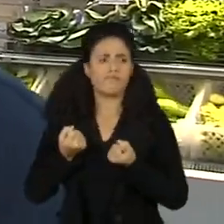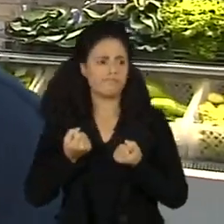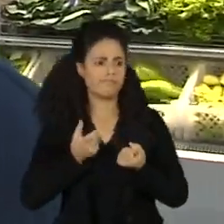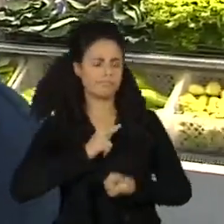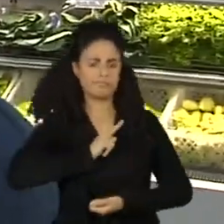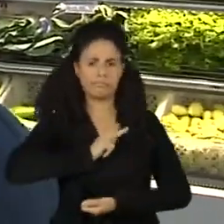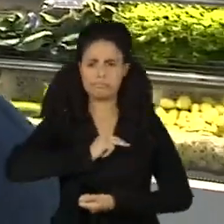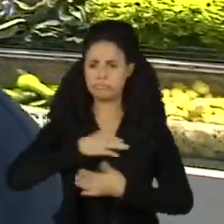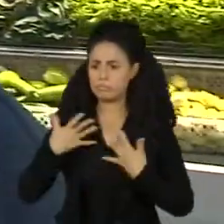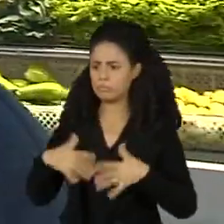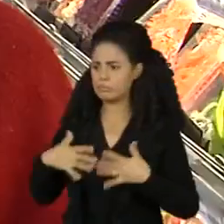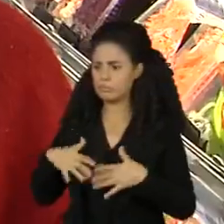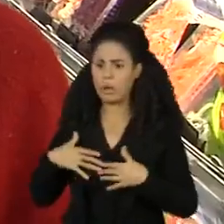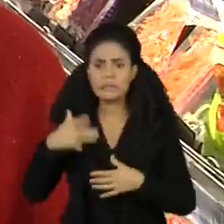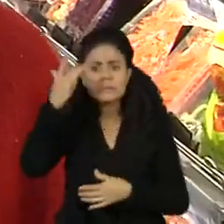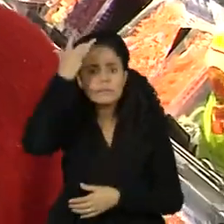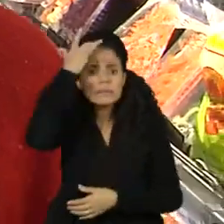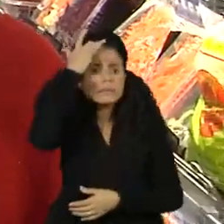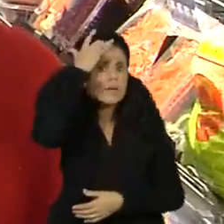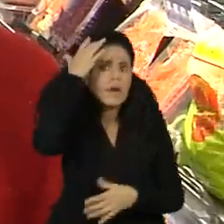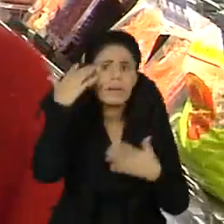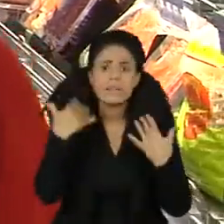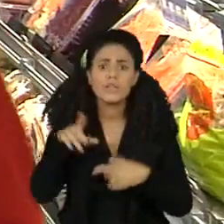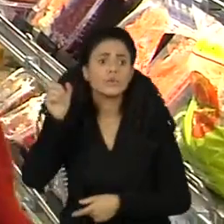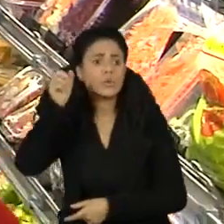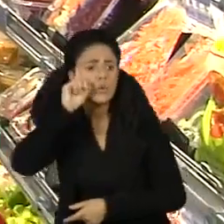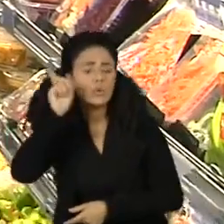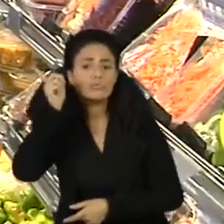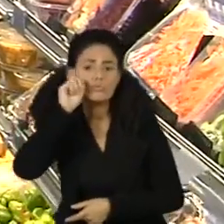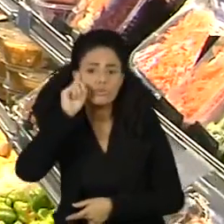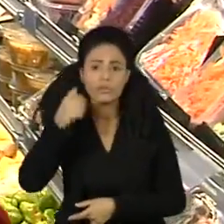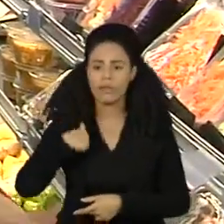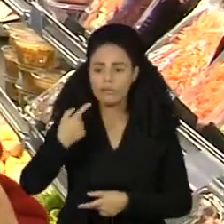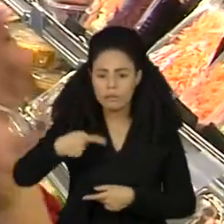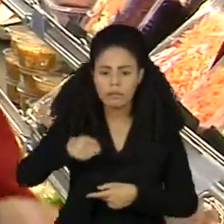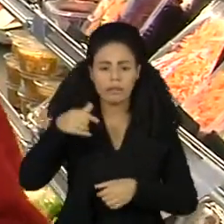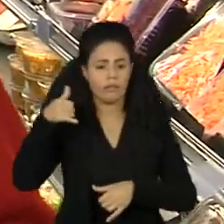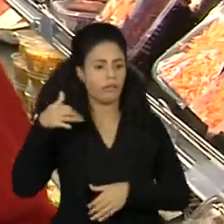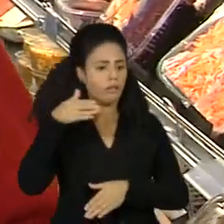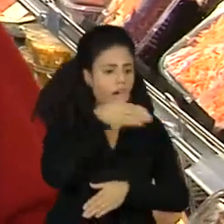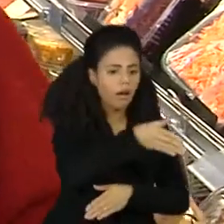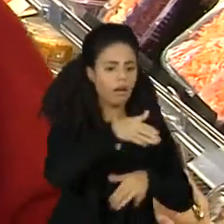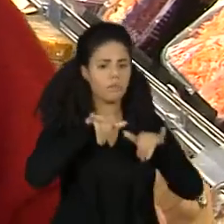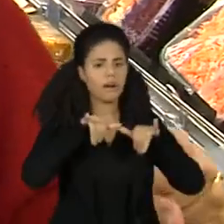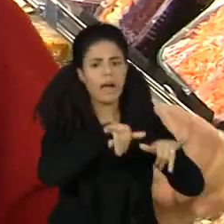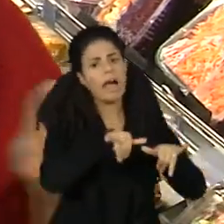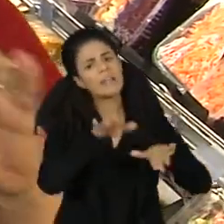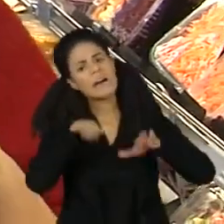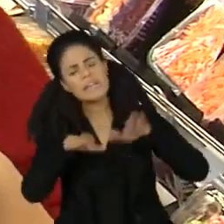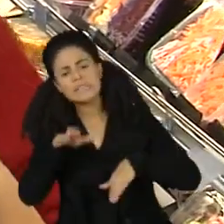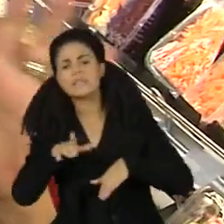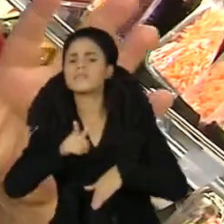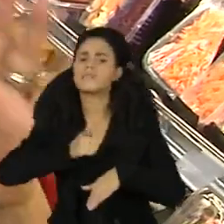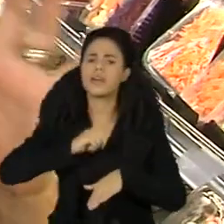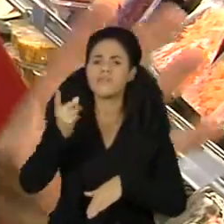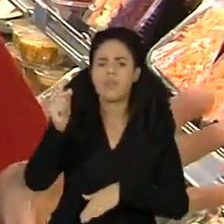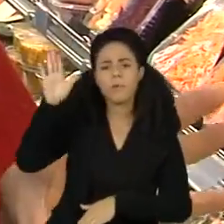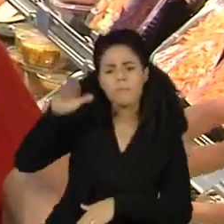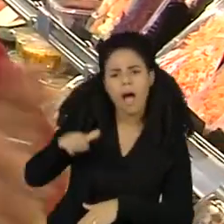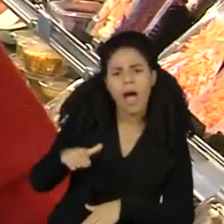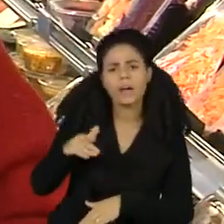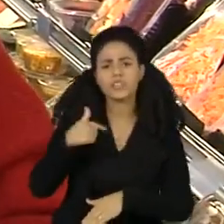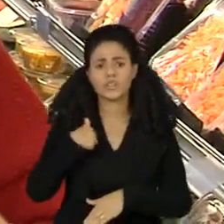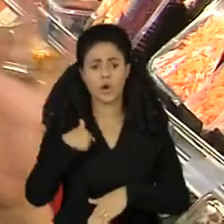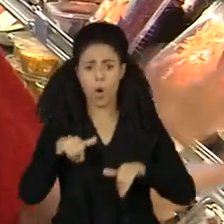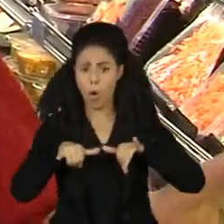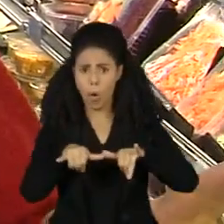mundo. Absurdo. Venho quase todo dia aqui no mercado, né? Então sempre tem umas promoções. Eu nunca mais fiz